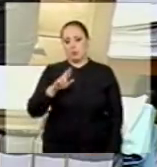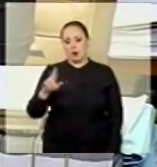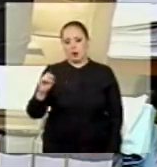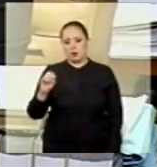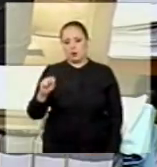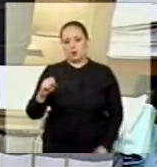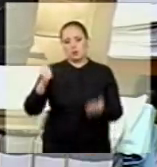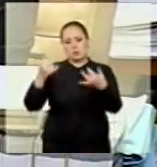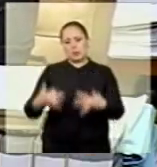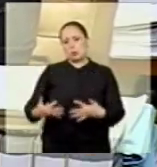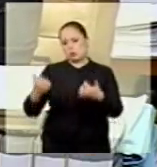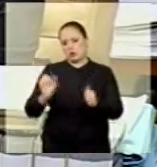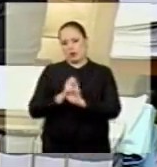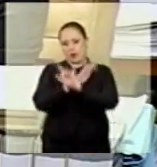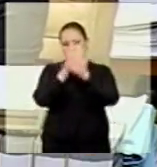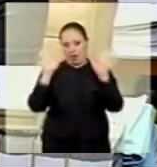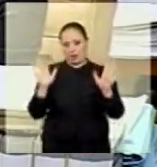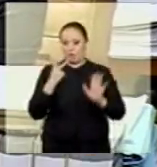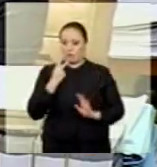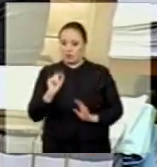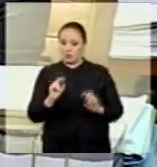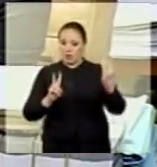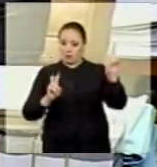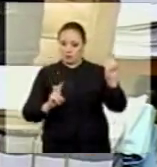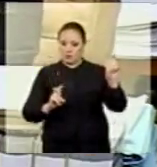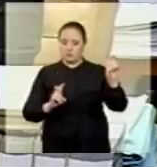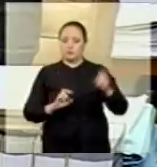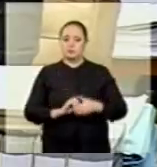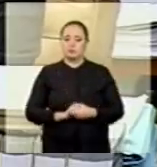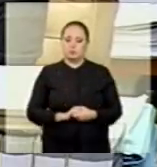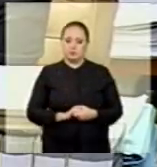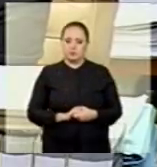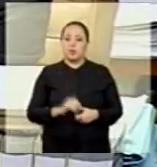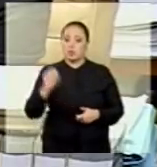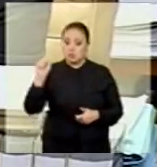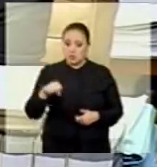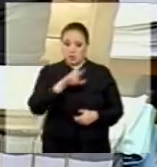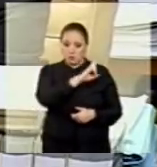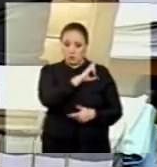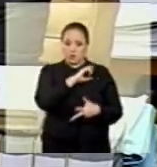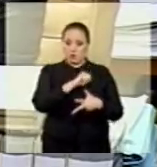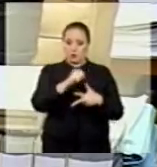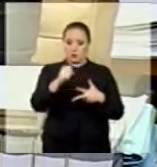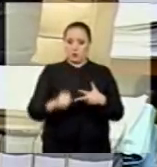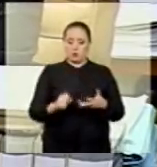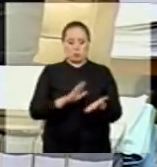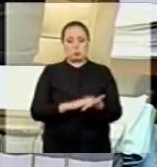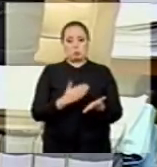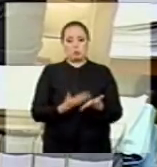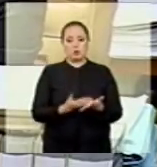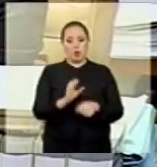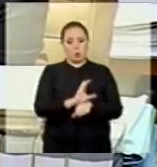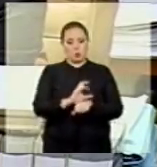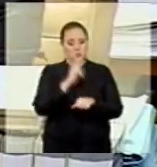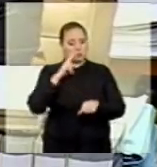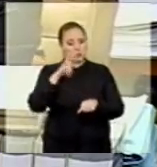bastante clara no sentido de que, aspas, cabe sim aos três poderes interpretar a Constituição